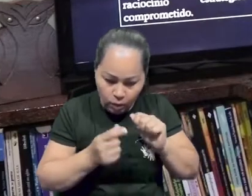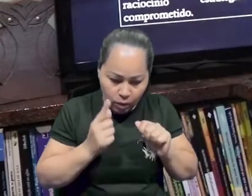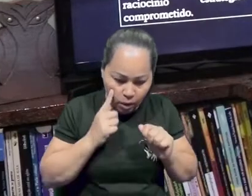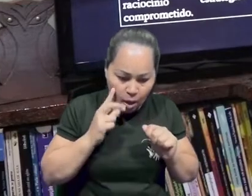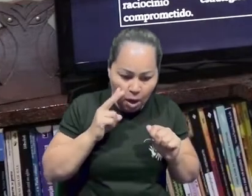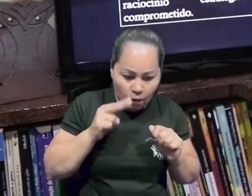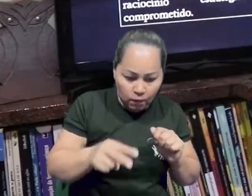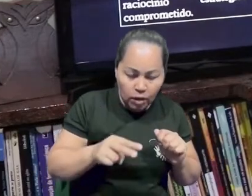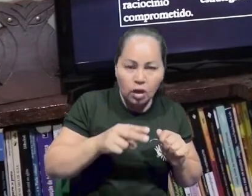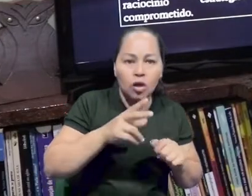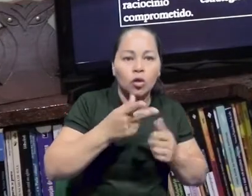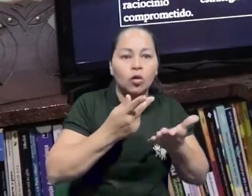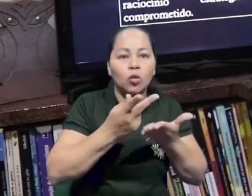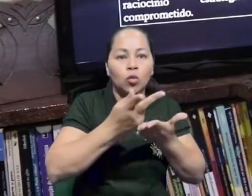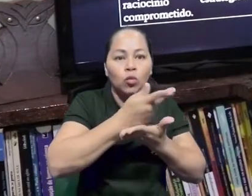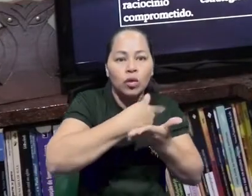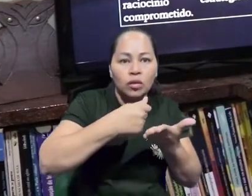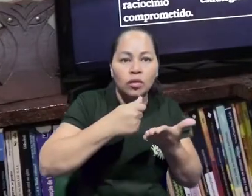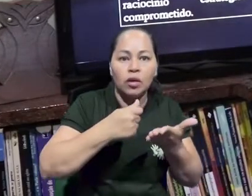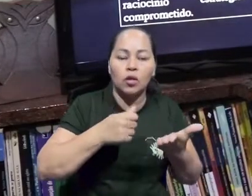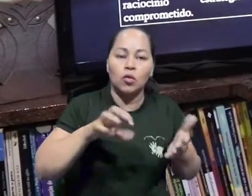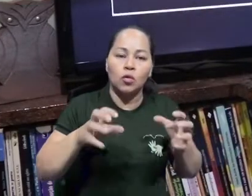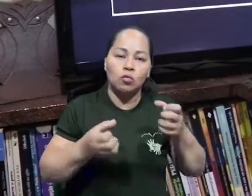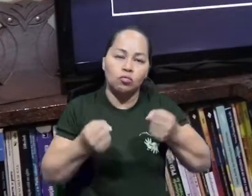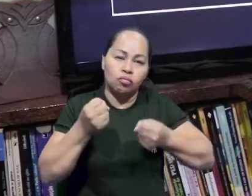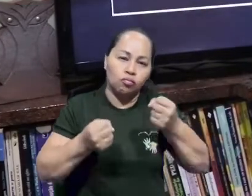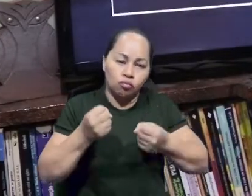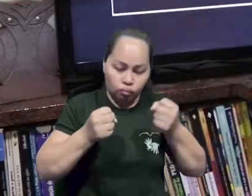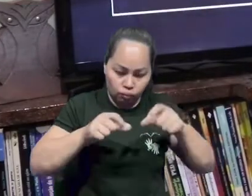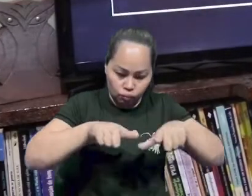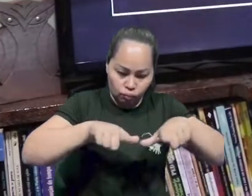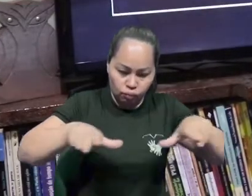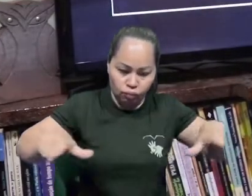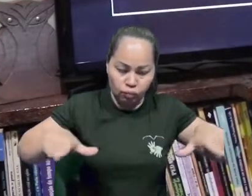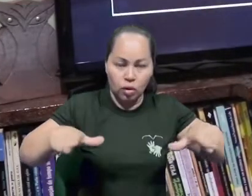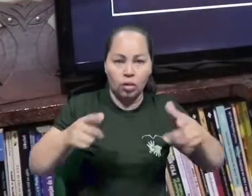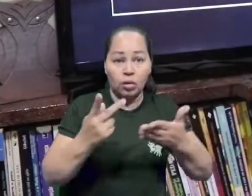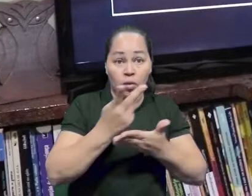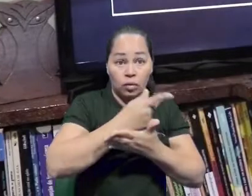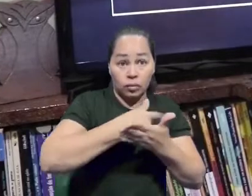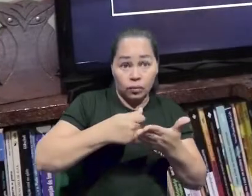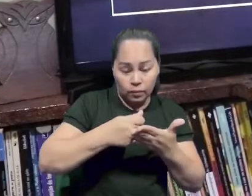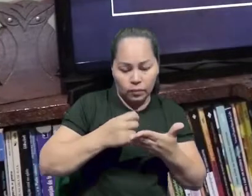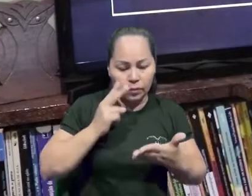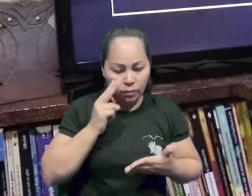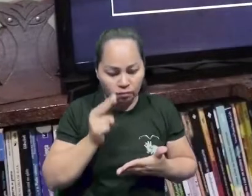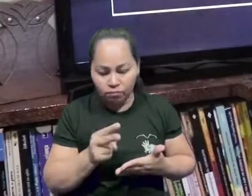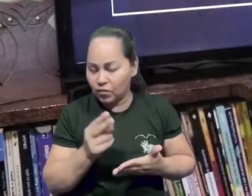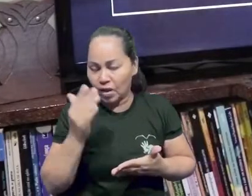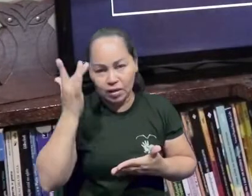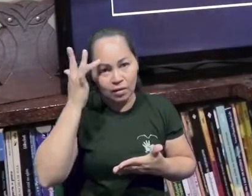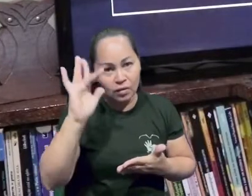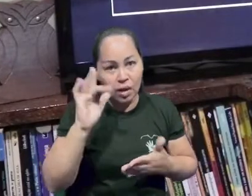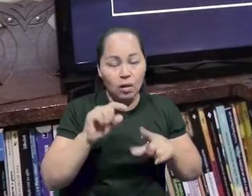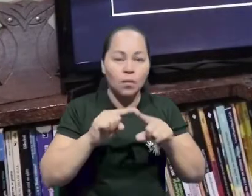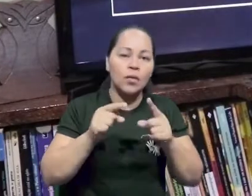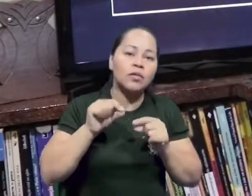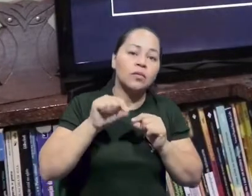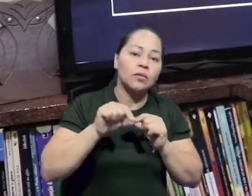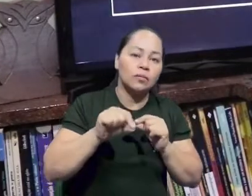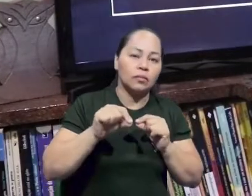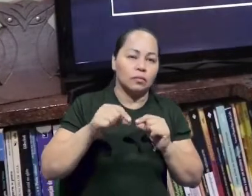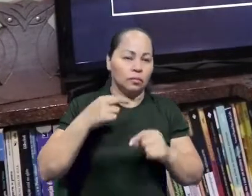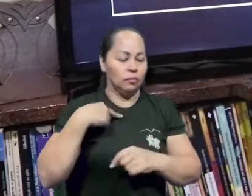possui esse pensamento. E aí, considerando a avaliação pedagógica realizada e